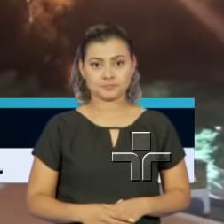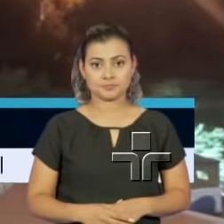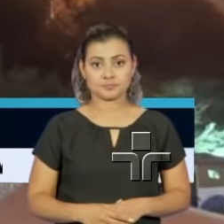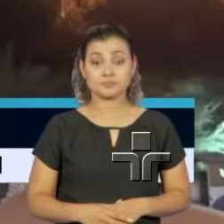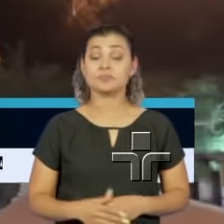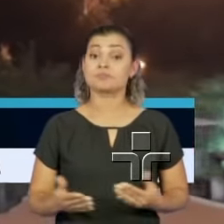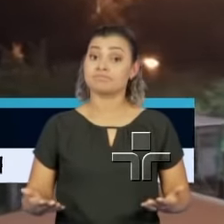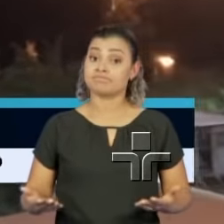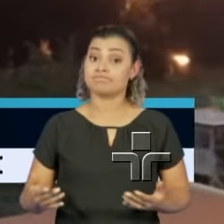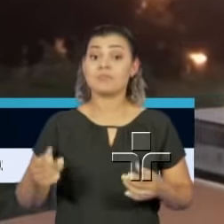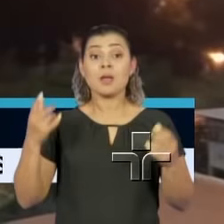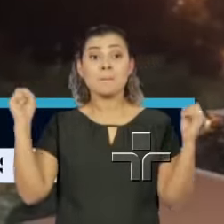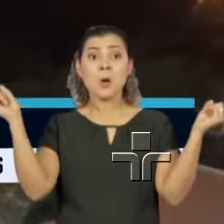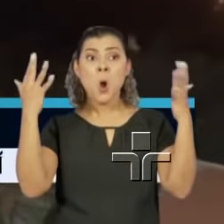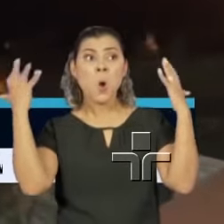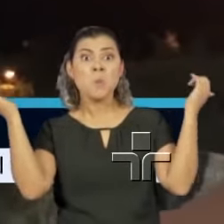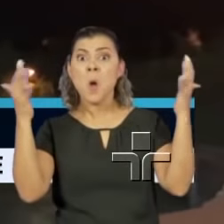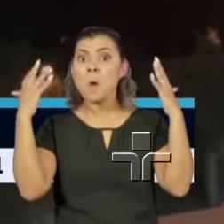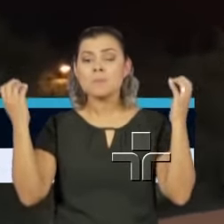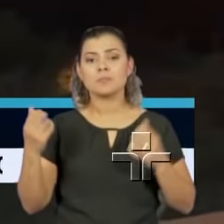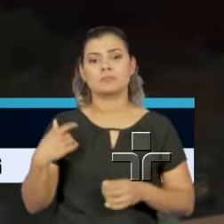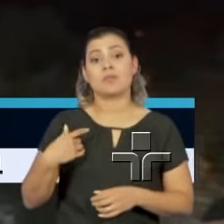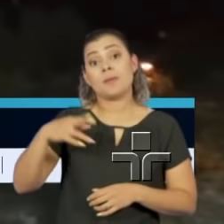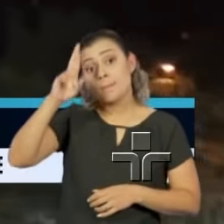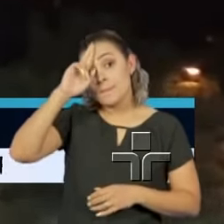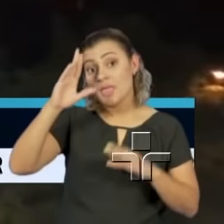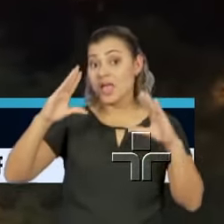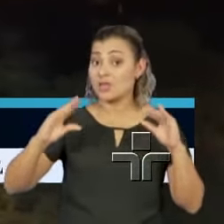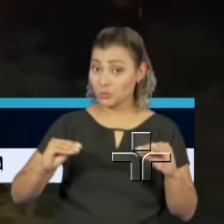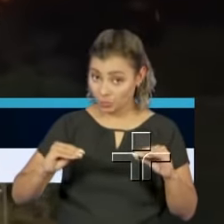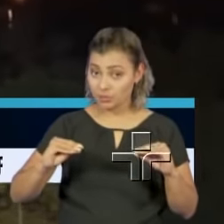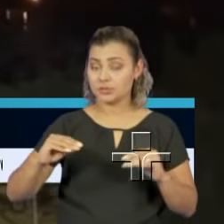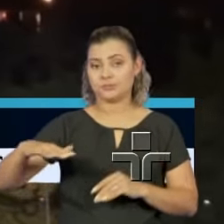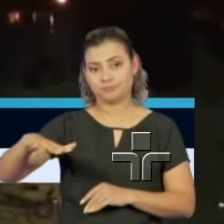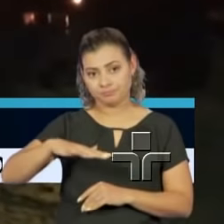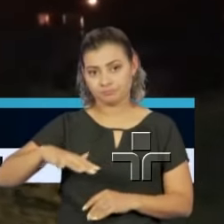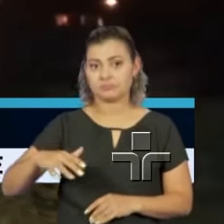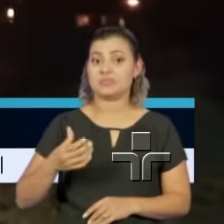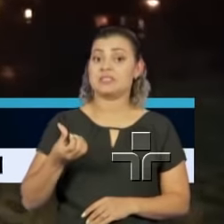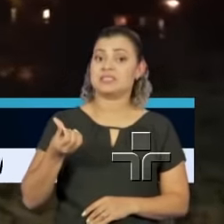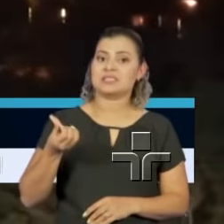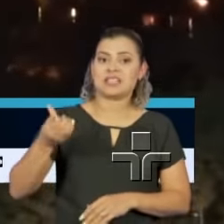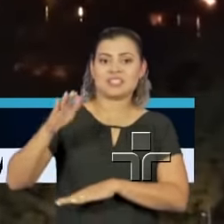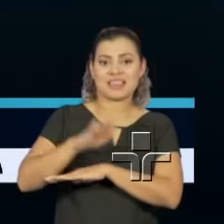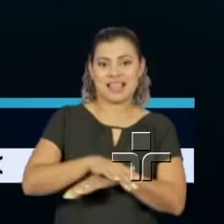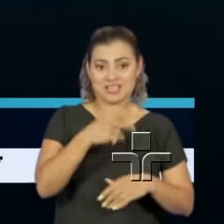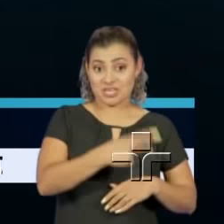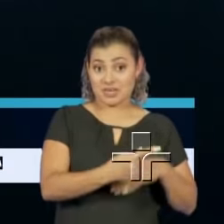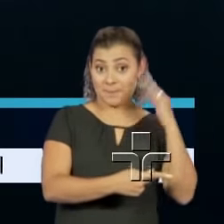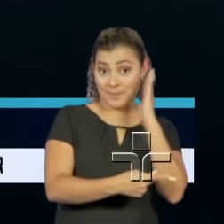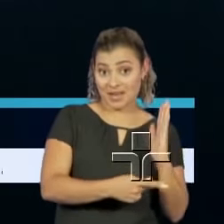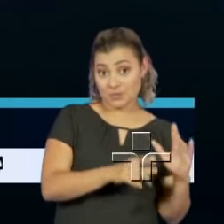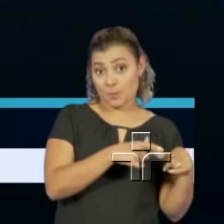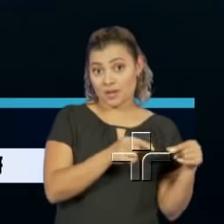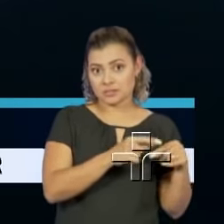As sirenes começaram a soar por volta da meia-noite do horário local ou 6 da tarde no horário de Brasília.